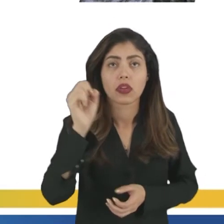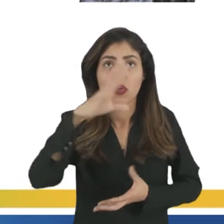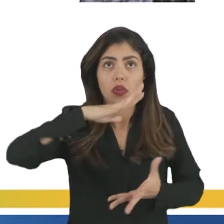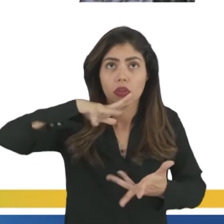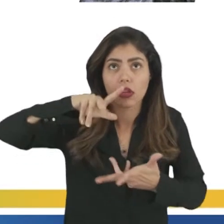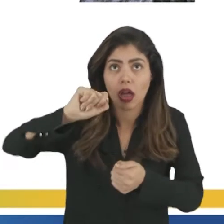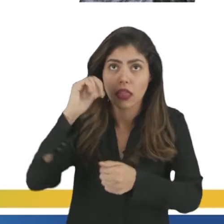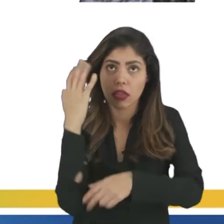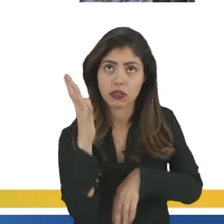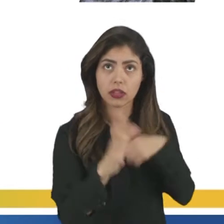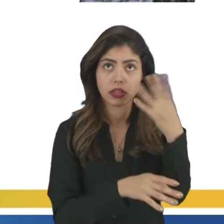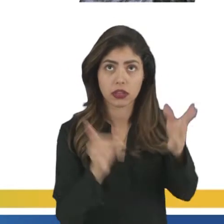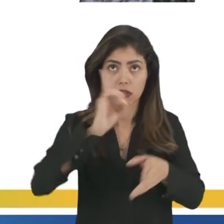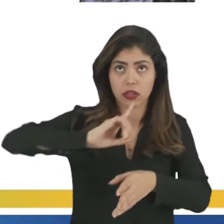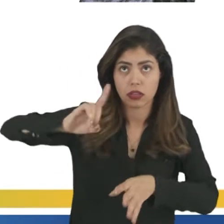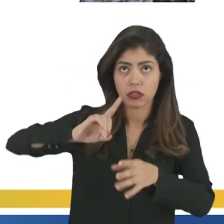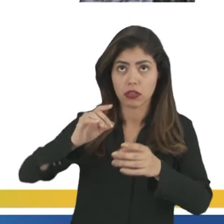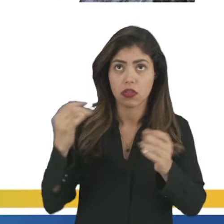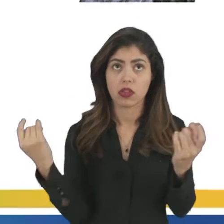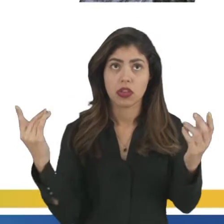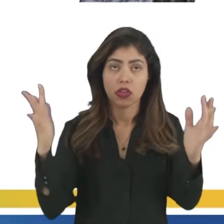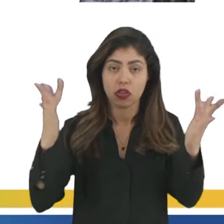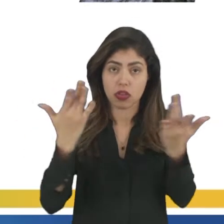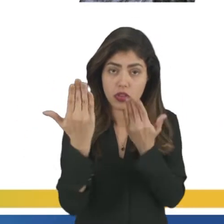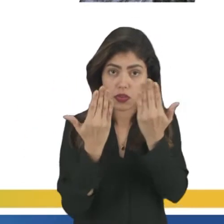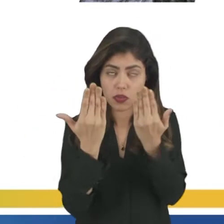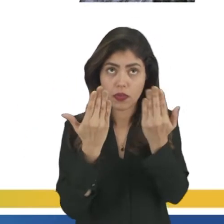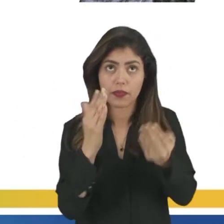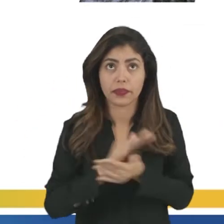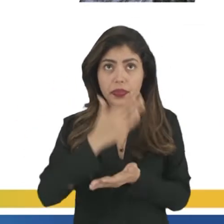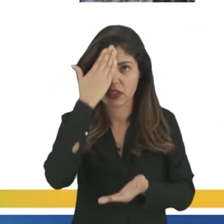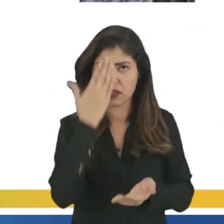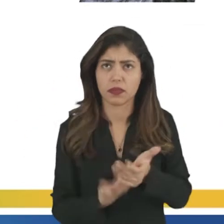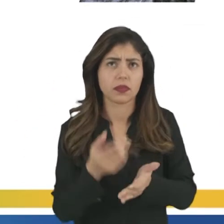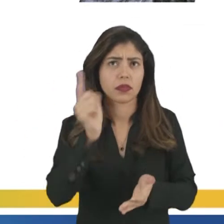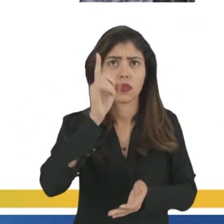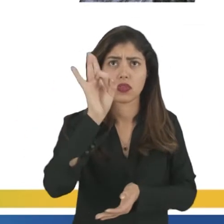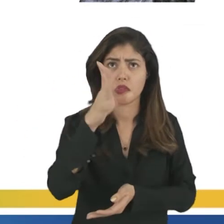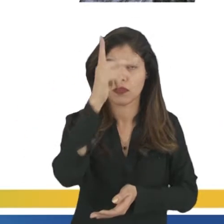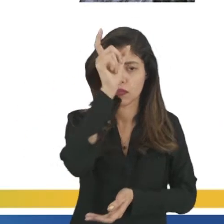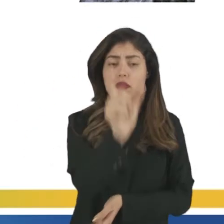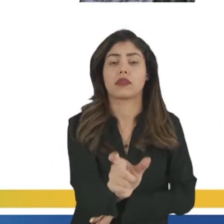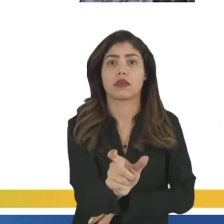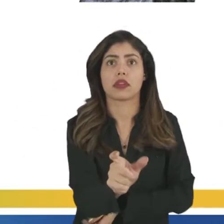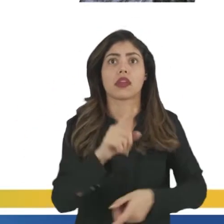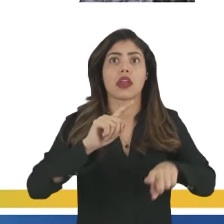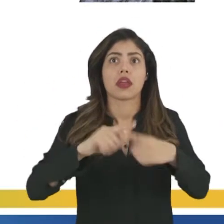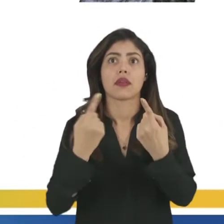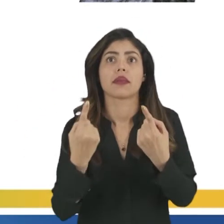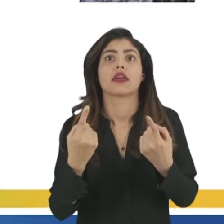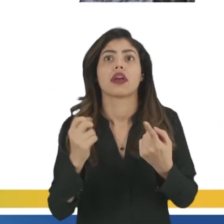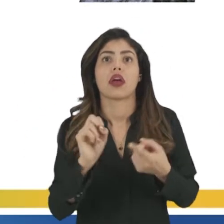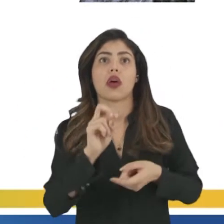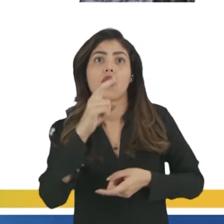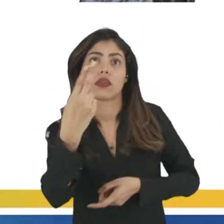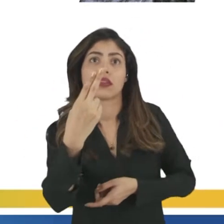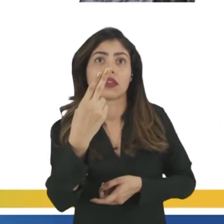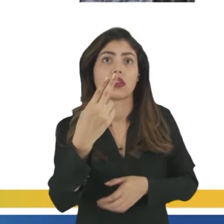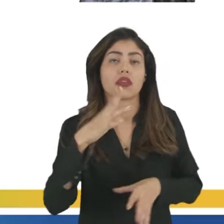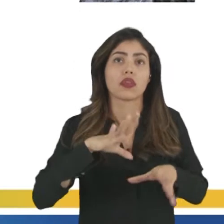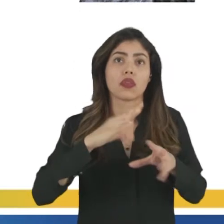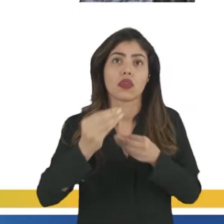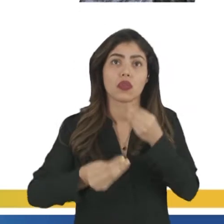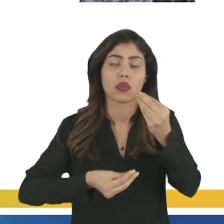ou a natureza e Deus são idênticos, não acreditando em um Deus pessoal, antropomórfico, ou